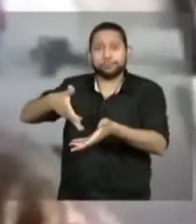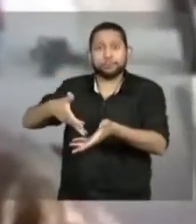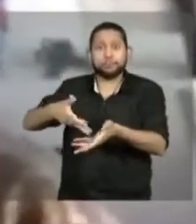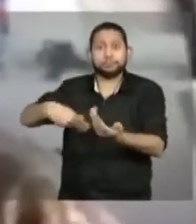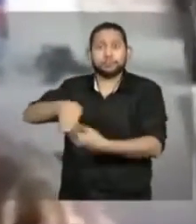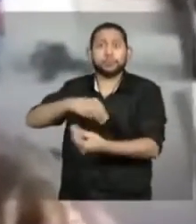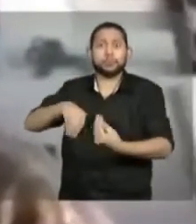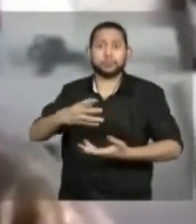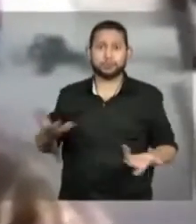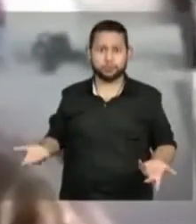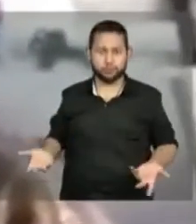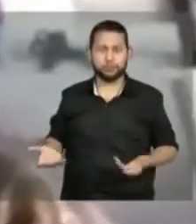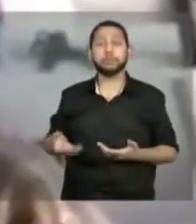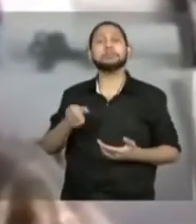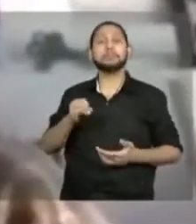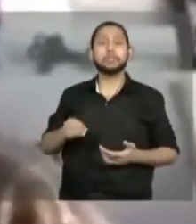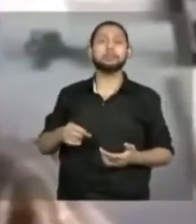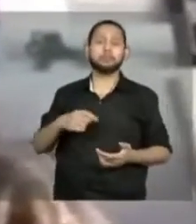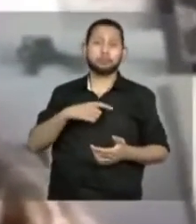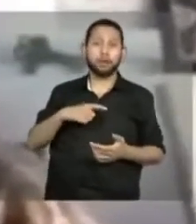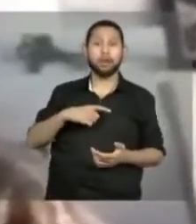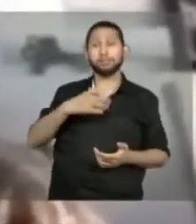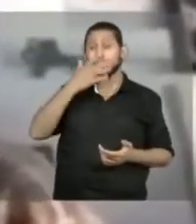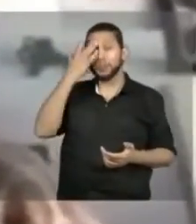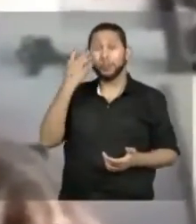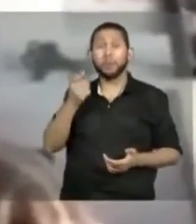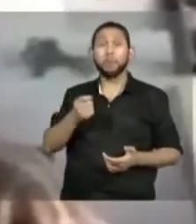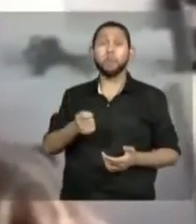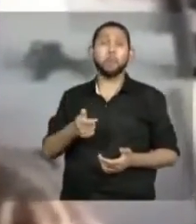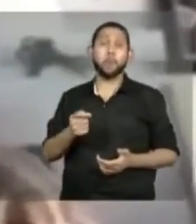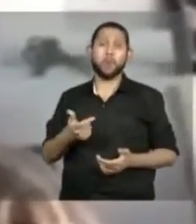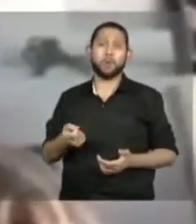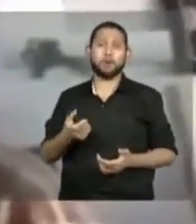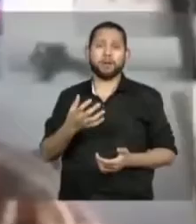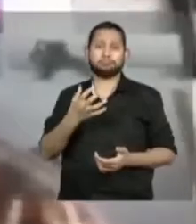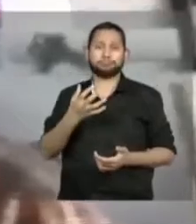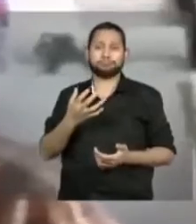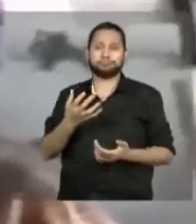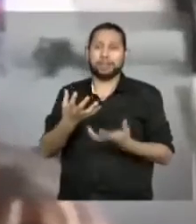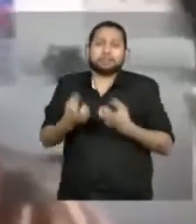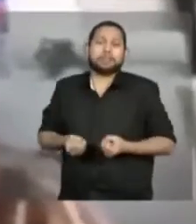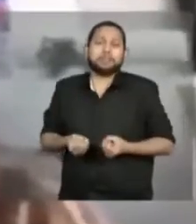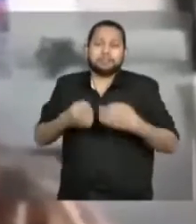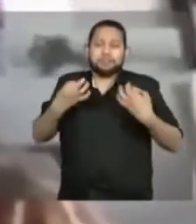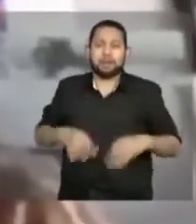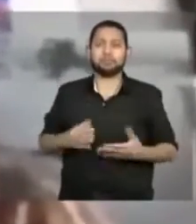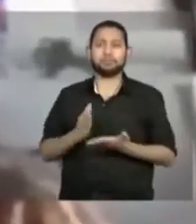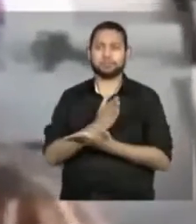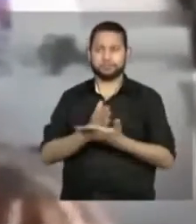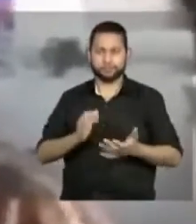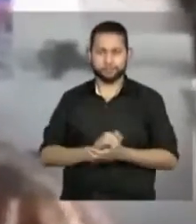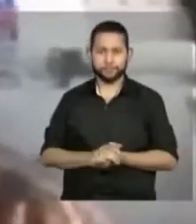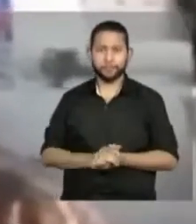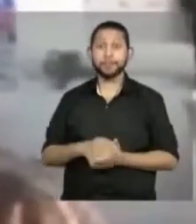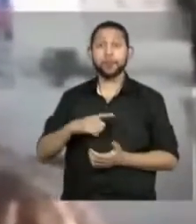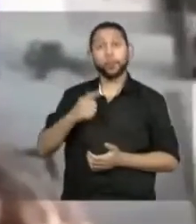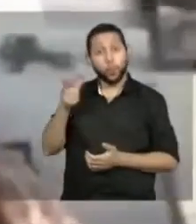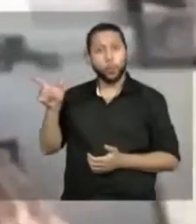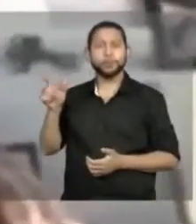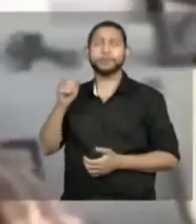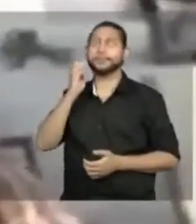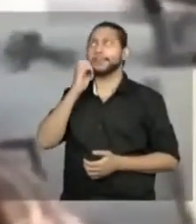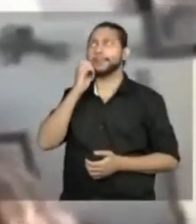mesmo quando tem adesão, essa adesão muitas vezes é de baixa qualidade. E tem um outro problema ainda, que às vezes as pessoas aderem